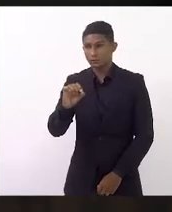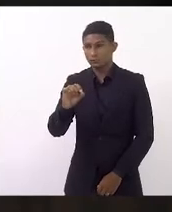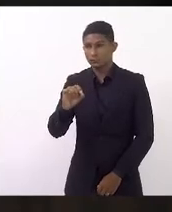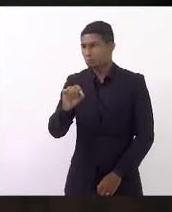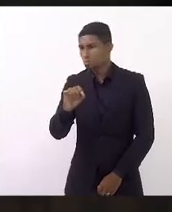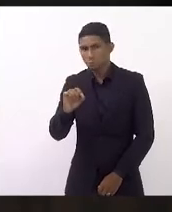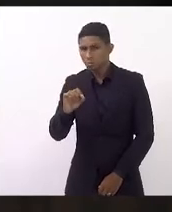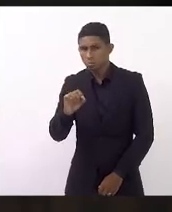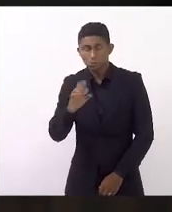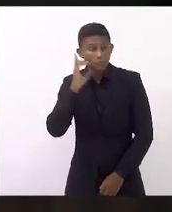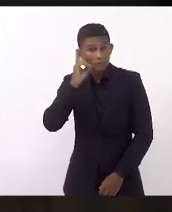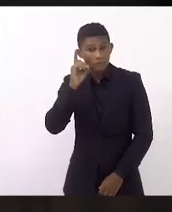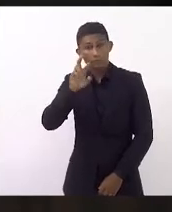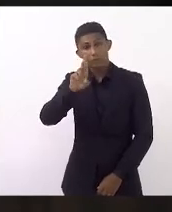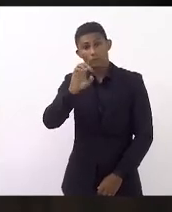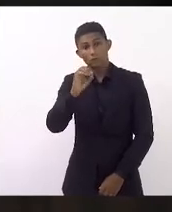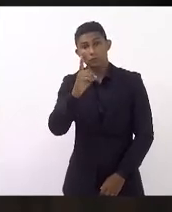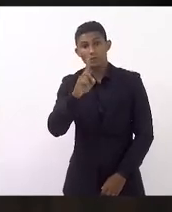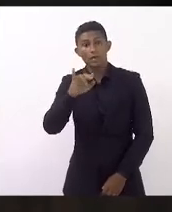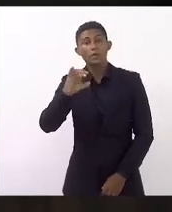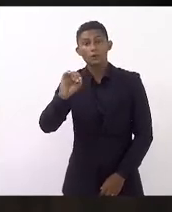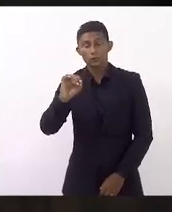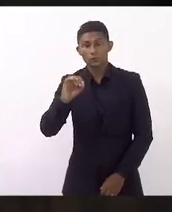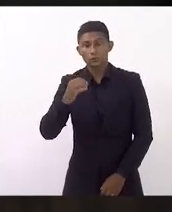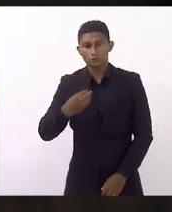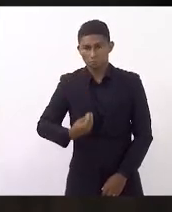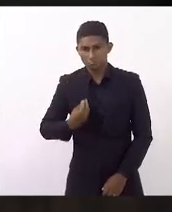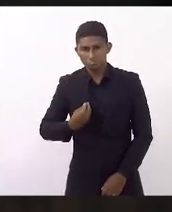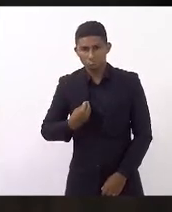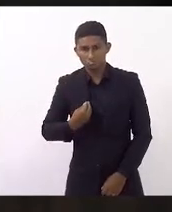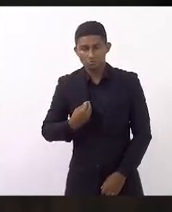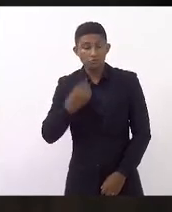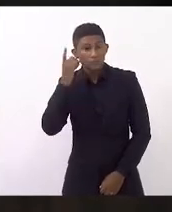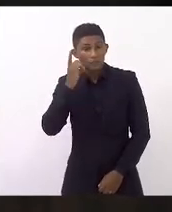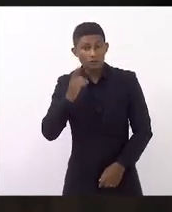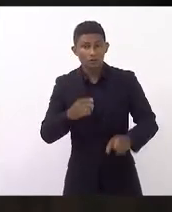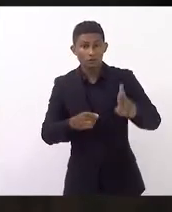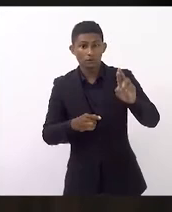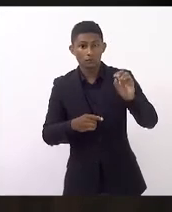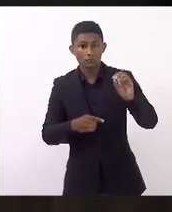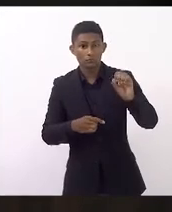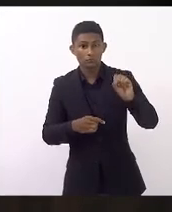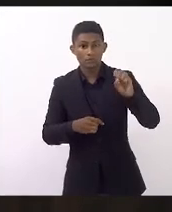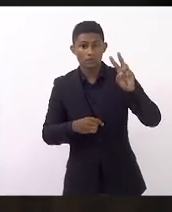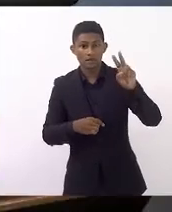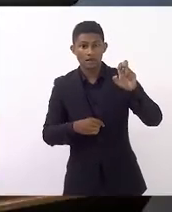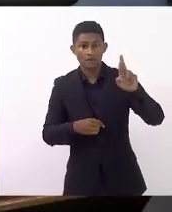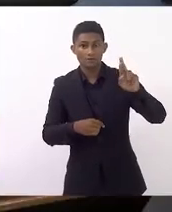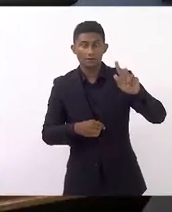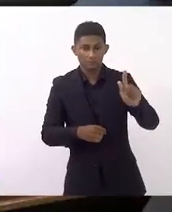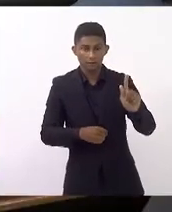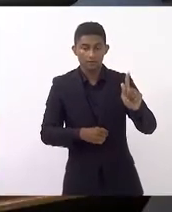Deputado Rodrigo Amorim. Deputado Rodrigo Amorim. Deputado Rosenberg Reis.